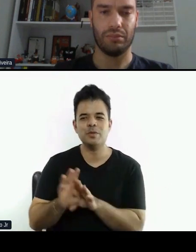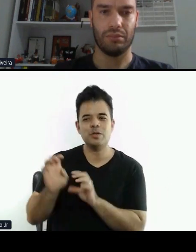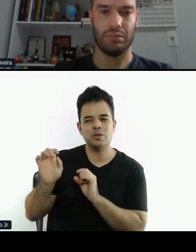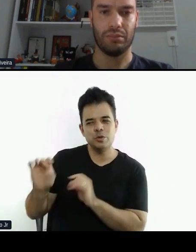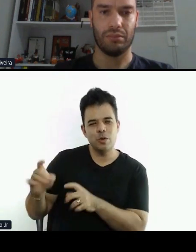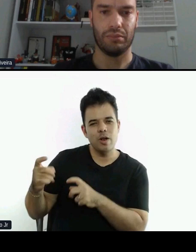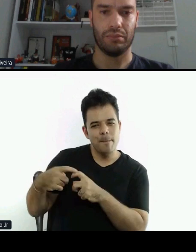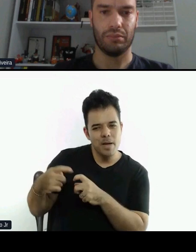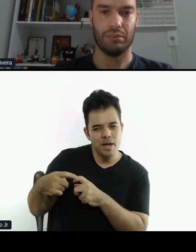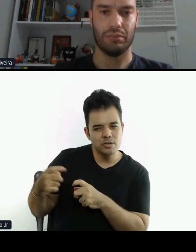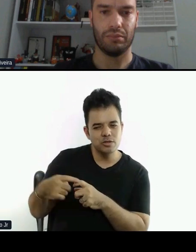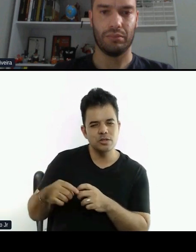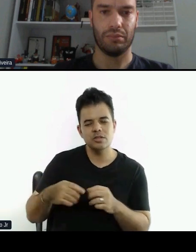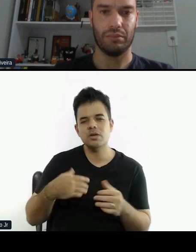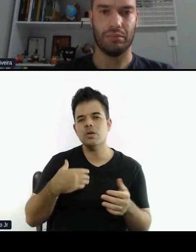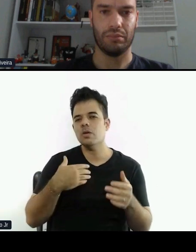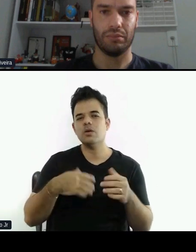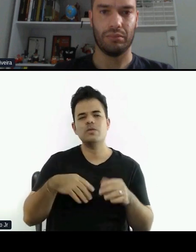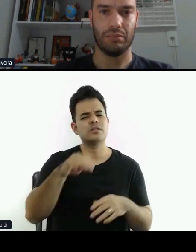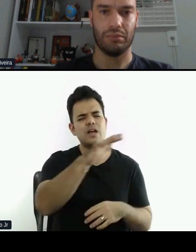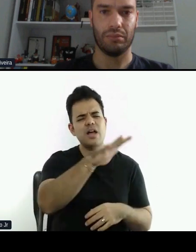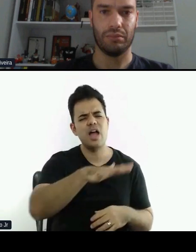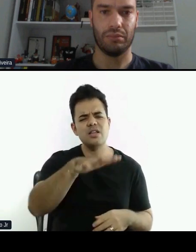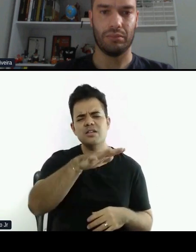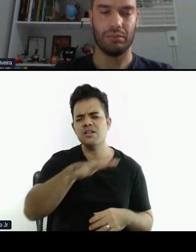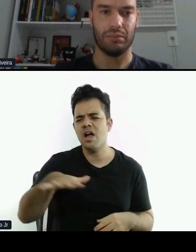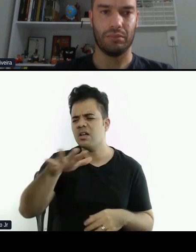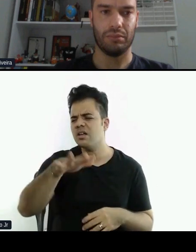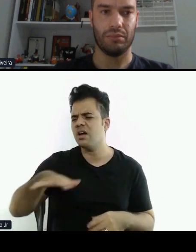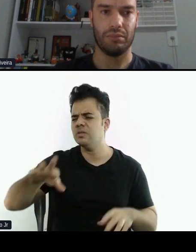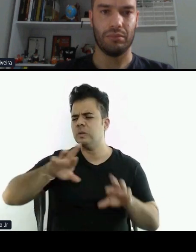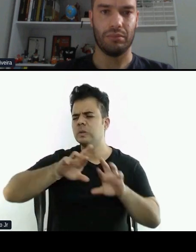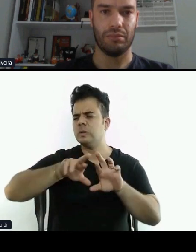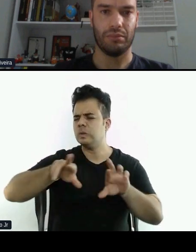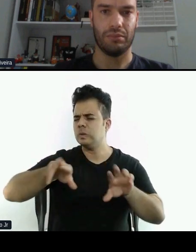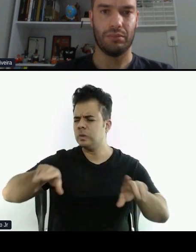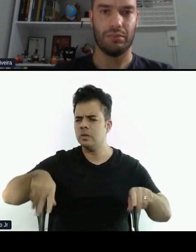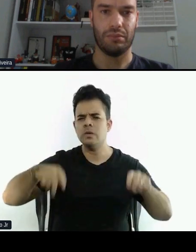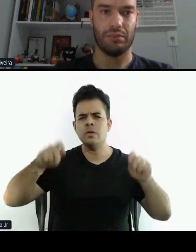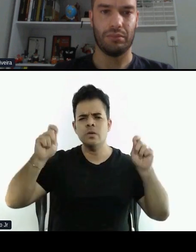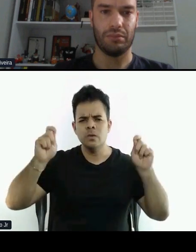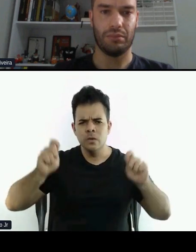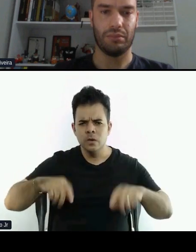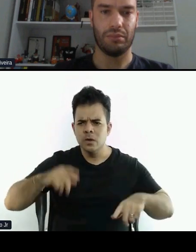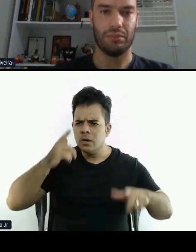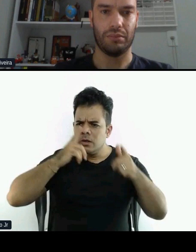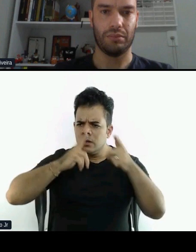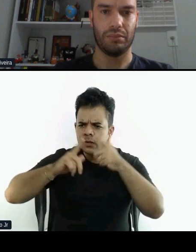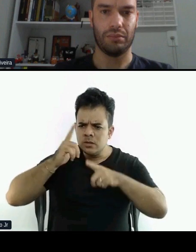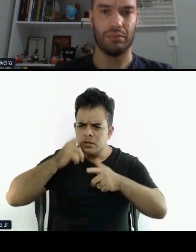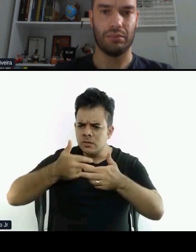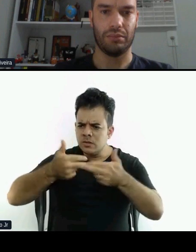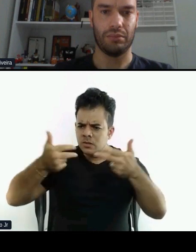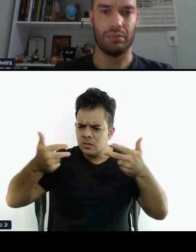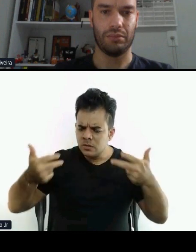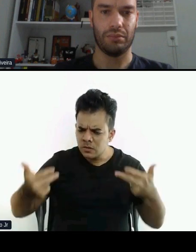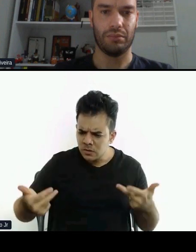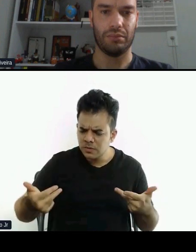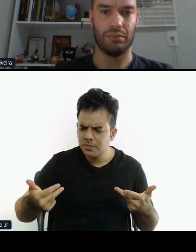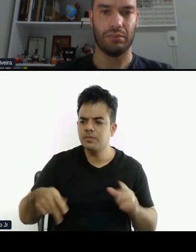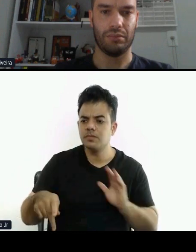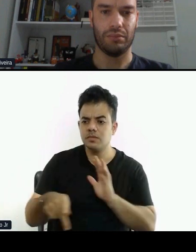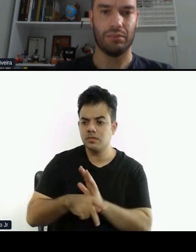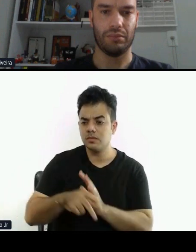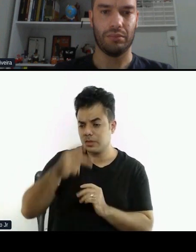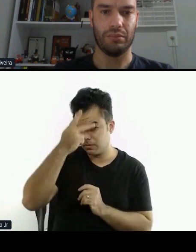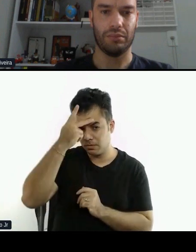escola, nos vários locais onde possam estar você interfaceando com pessoas com